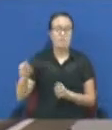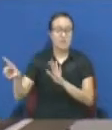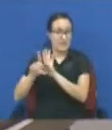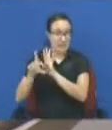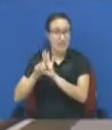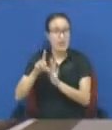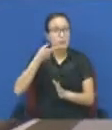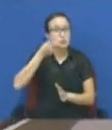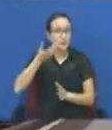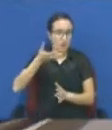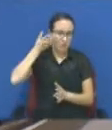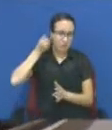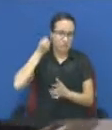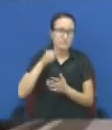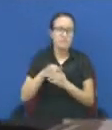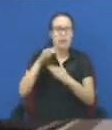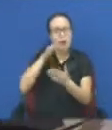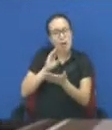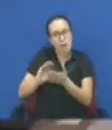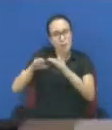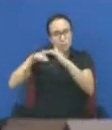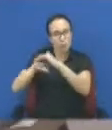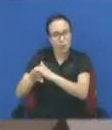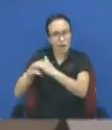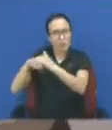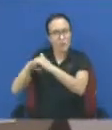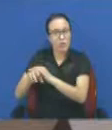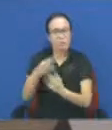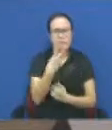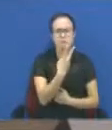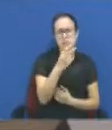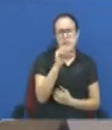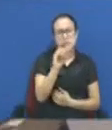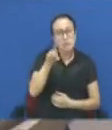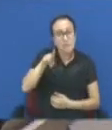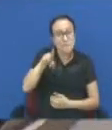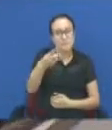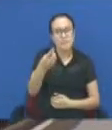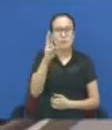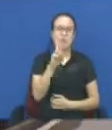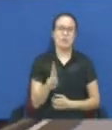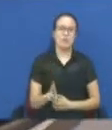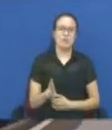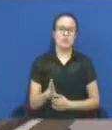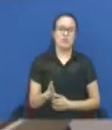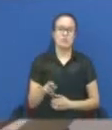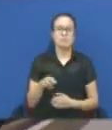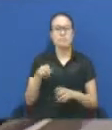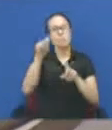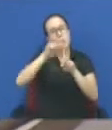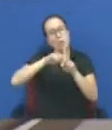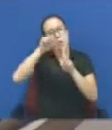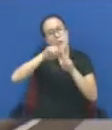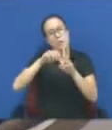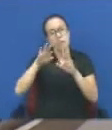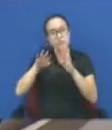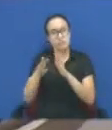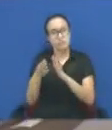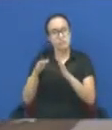vai colocando R$20 mil por mês, é o que prevê o projeto, nesse fundo. Ou seja, você